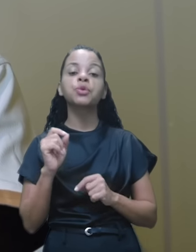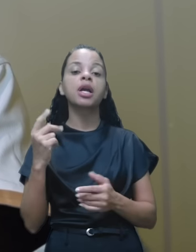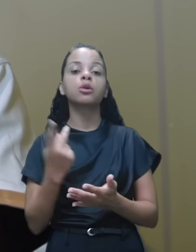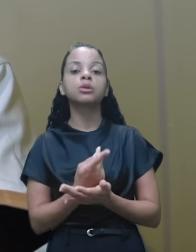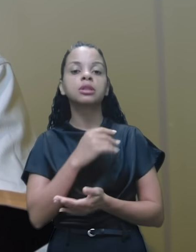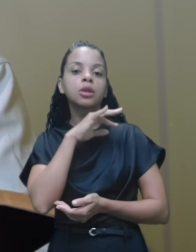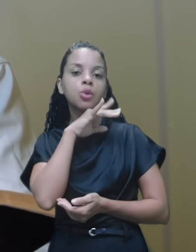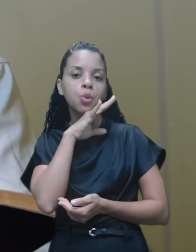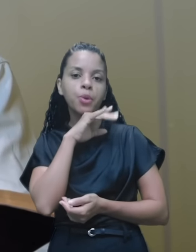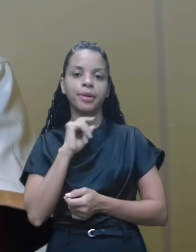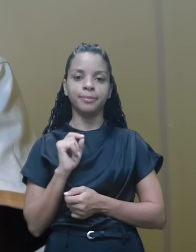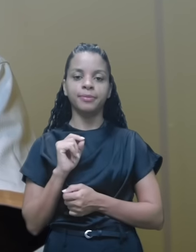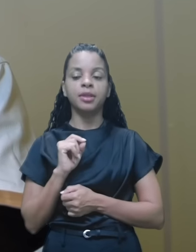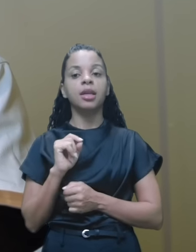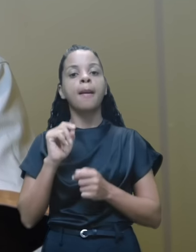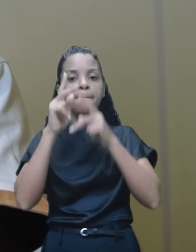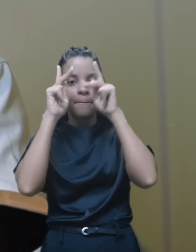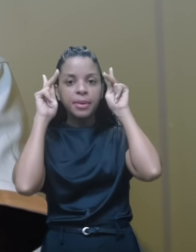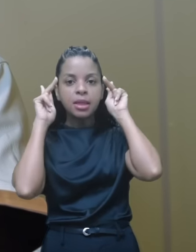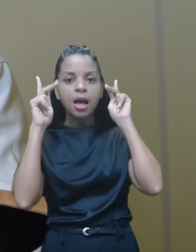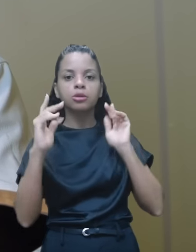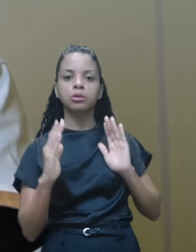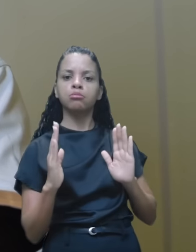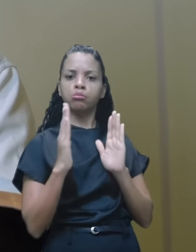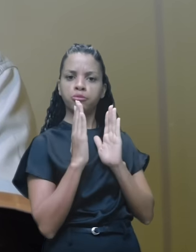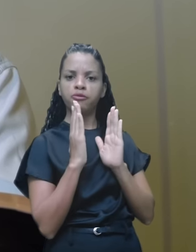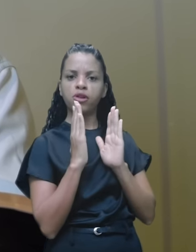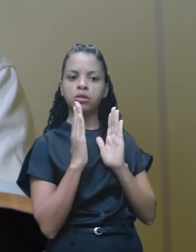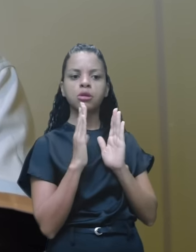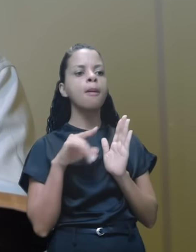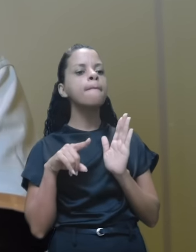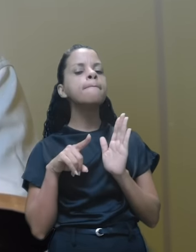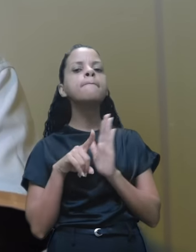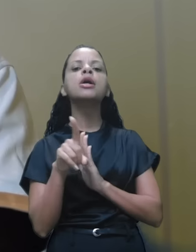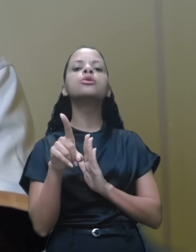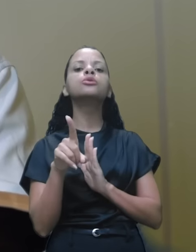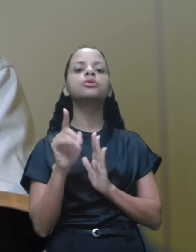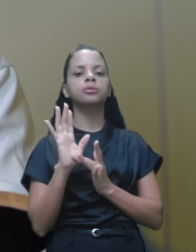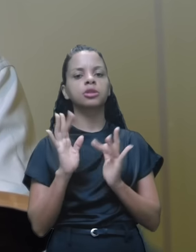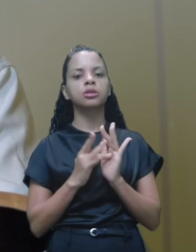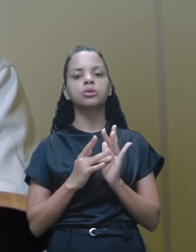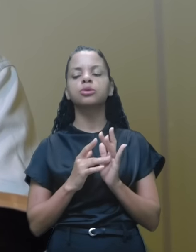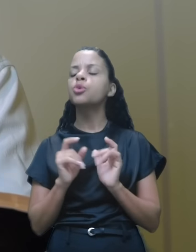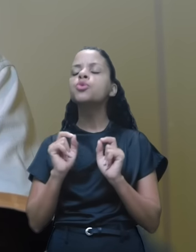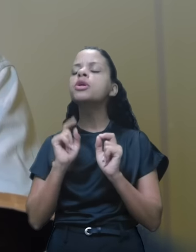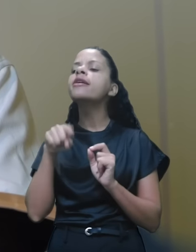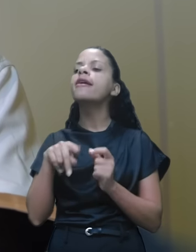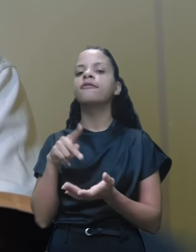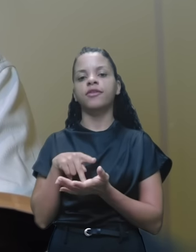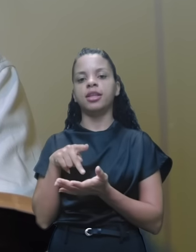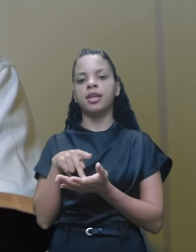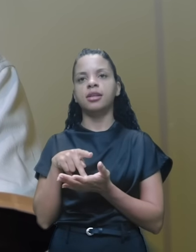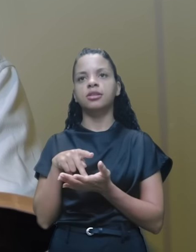é porque ele teve a oportunidade de fazer a pergunta chave, né? O que é a verdade?